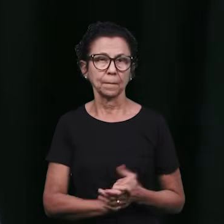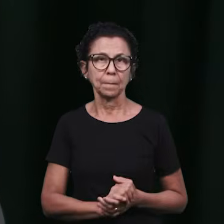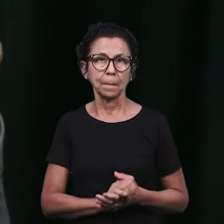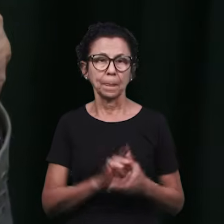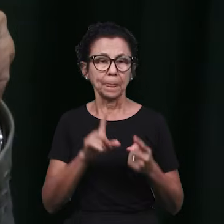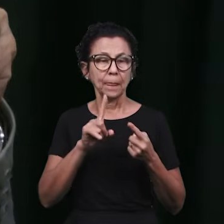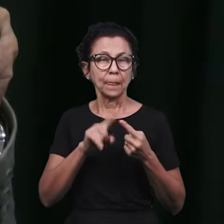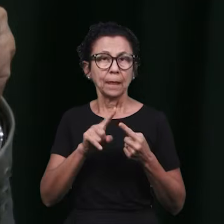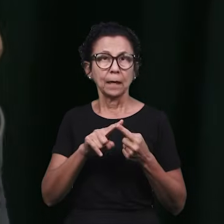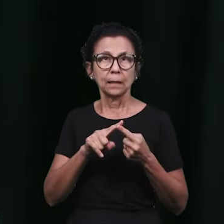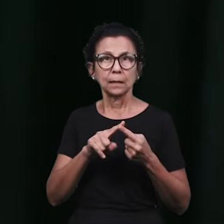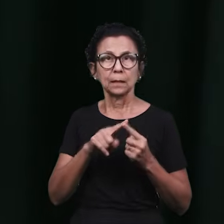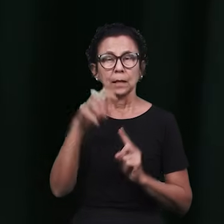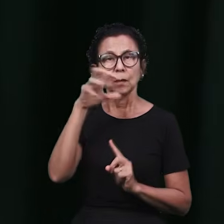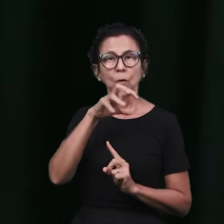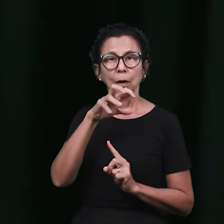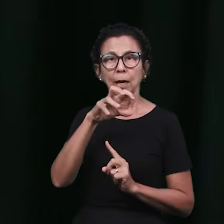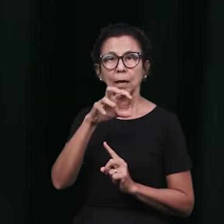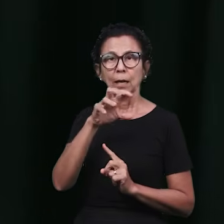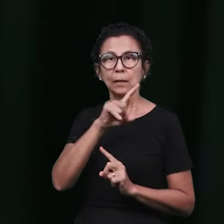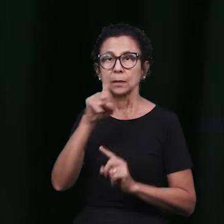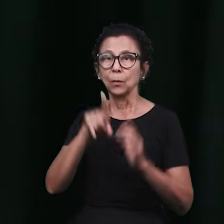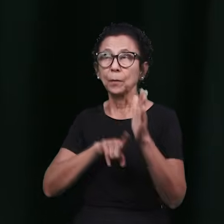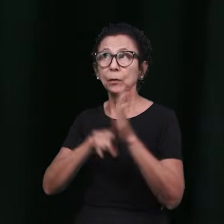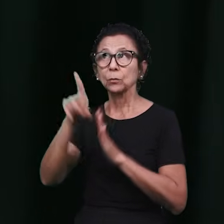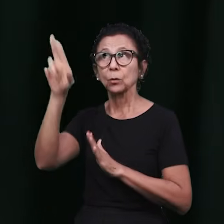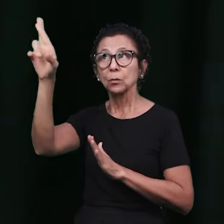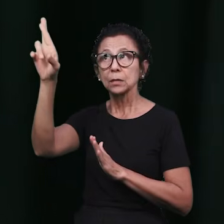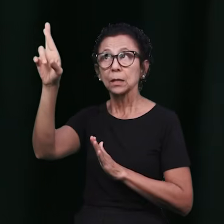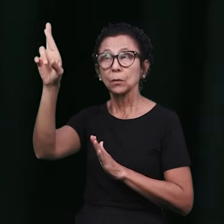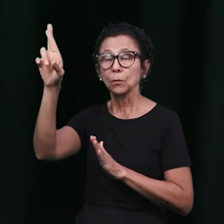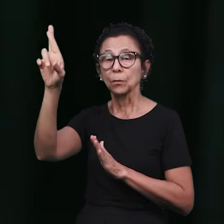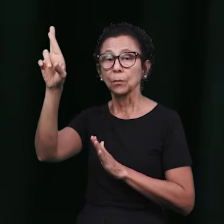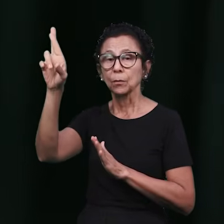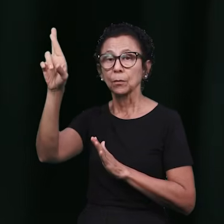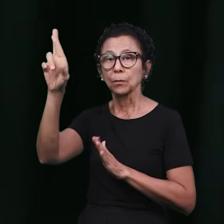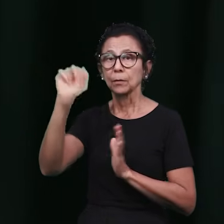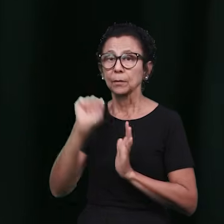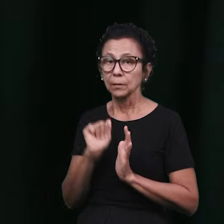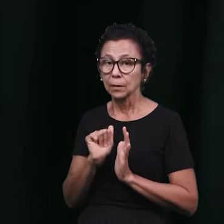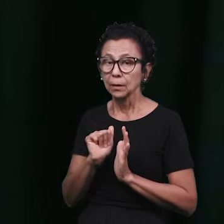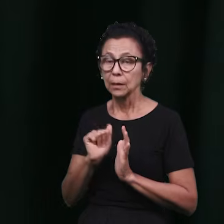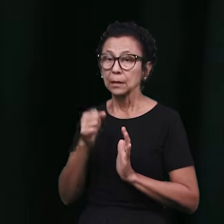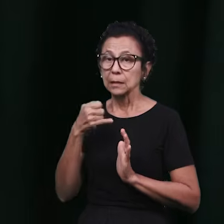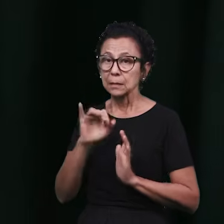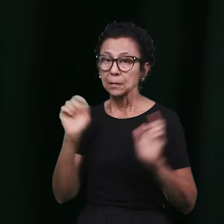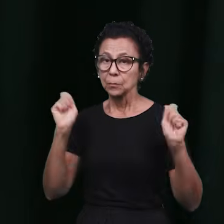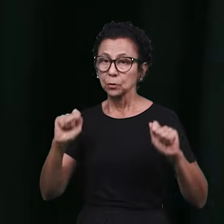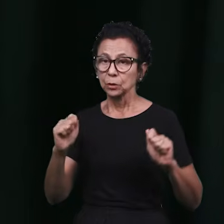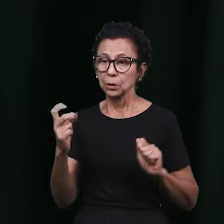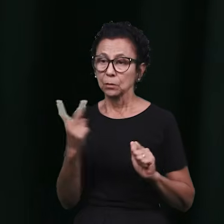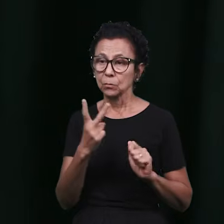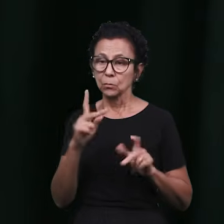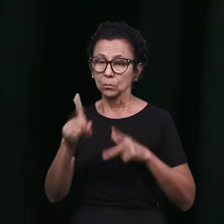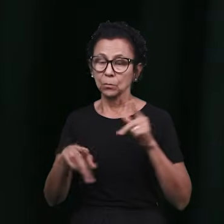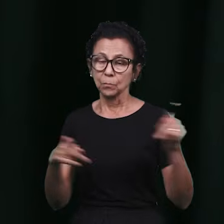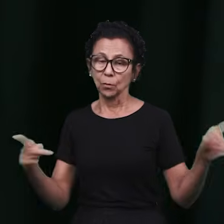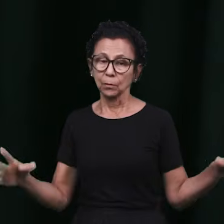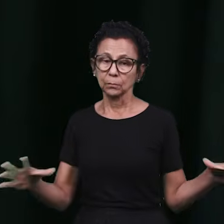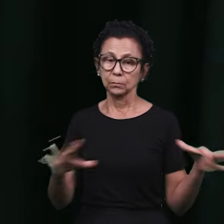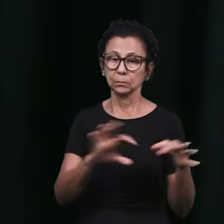"Não, não, nós vamos ter que consultar". Olha só a precipitação. A gente tem que ter muito